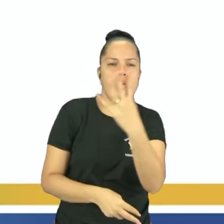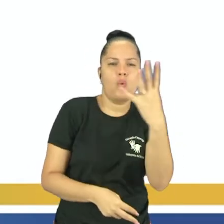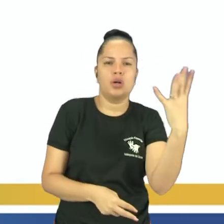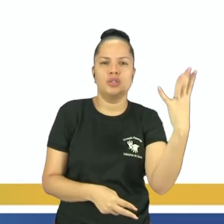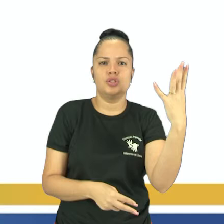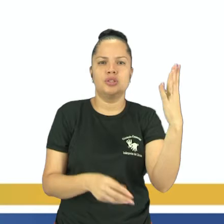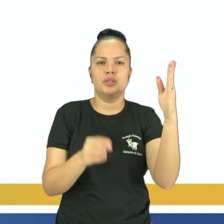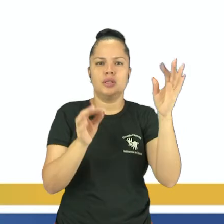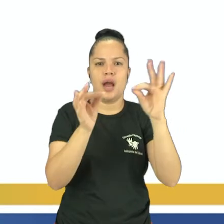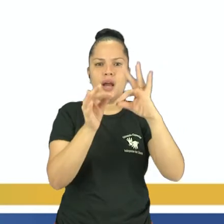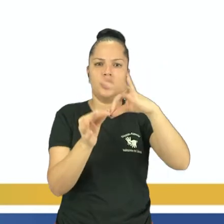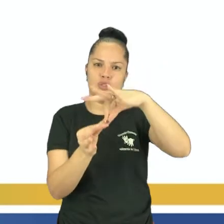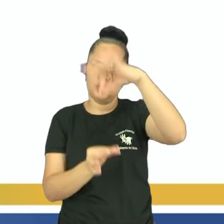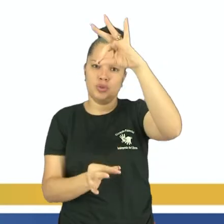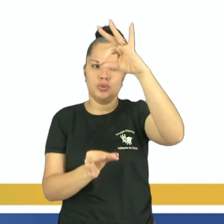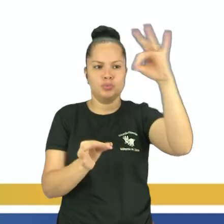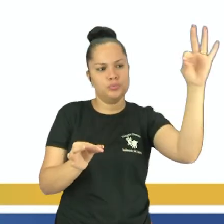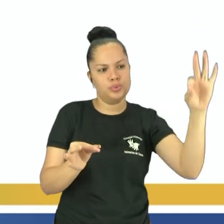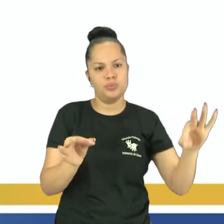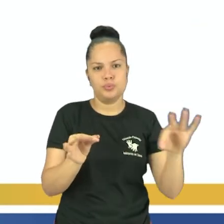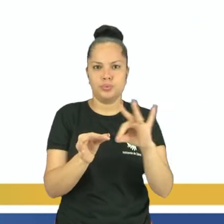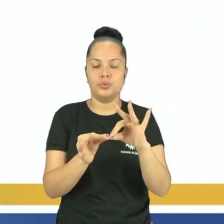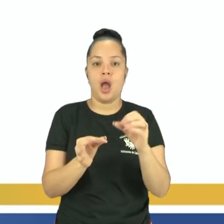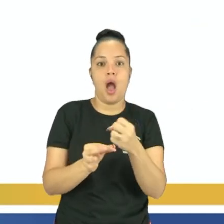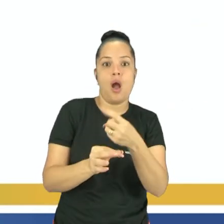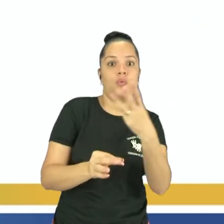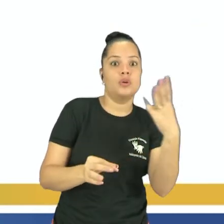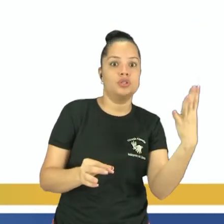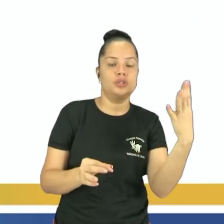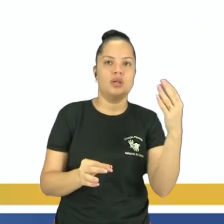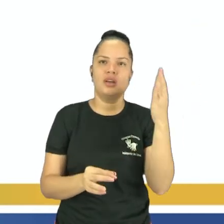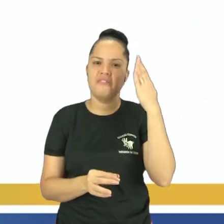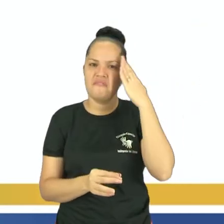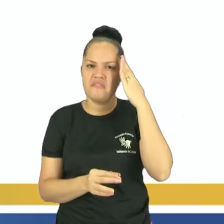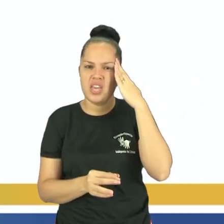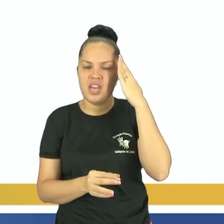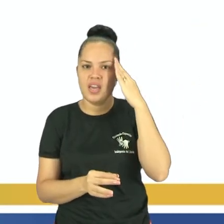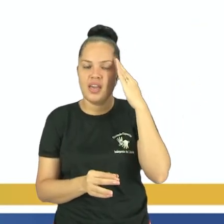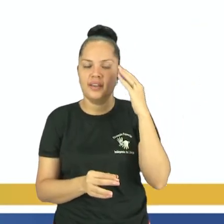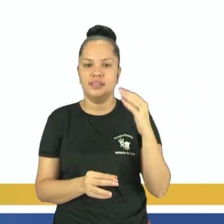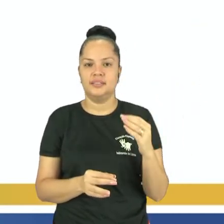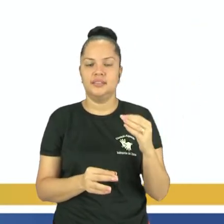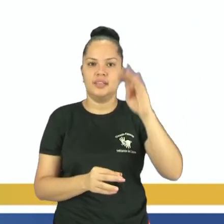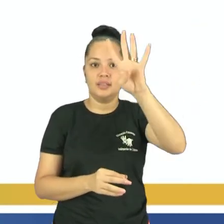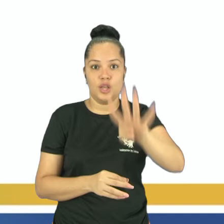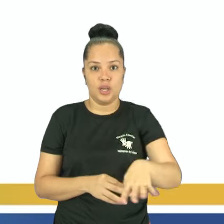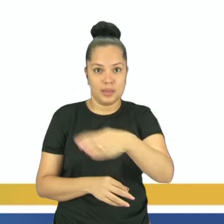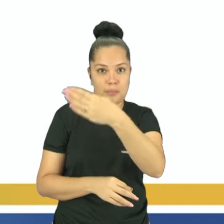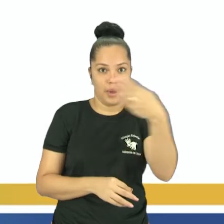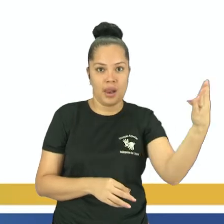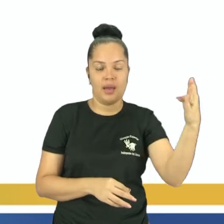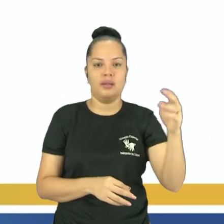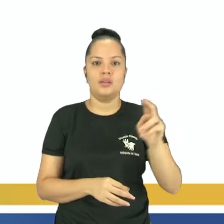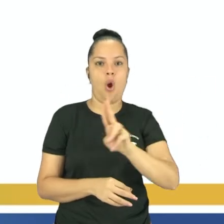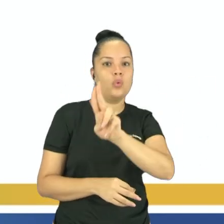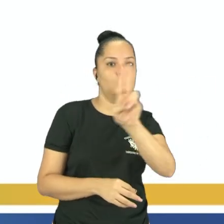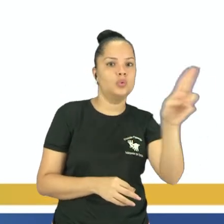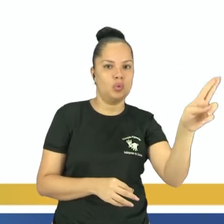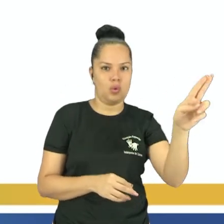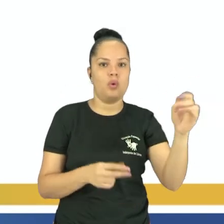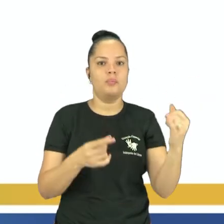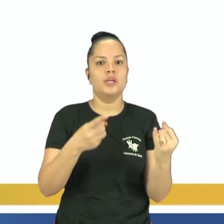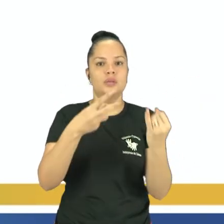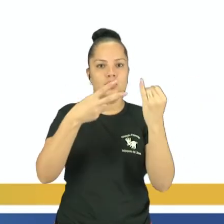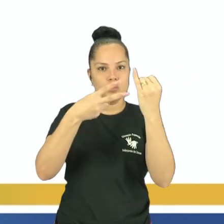alguns nomes especiais aí, né? Nós vamos ver na tabela aí o nome dos principais polígonos, né? Alguns polígonos,